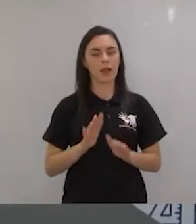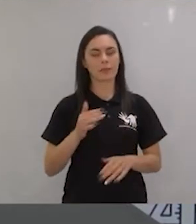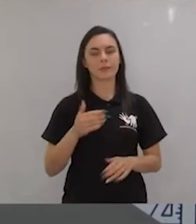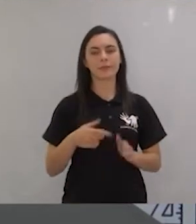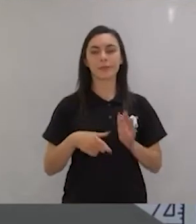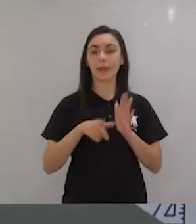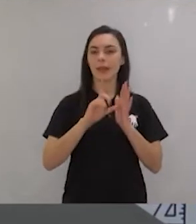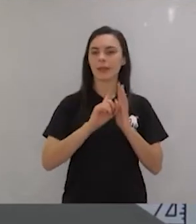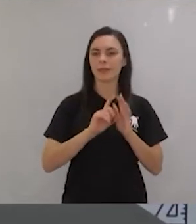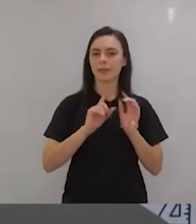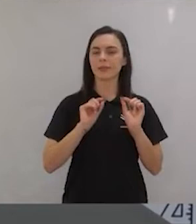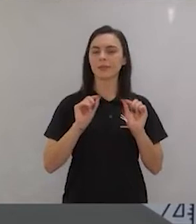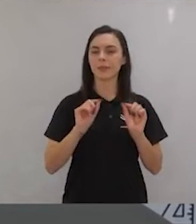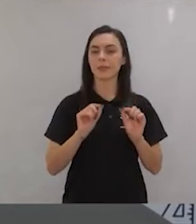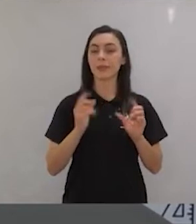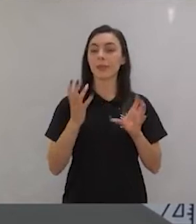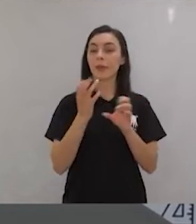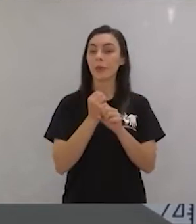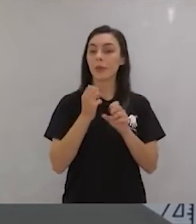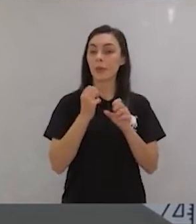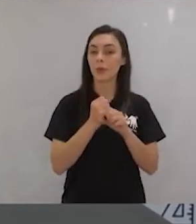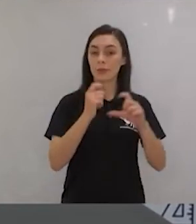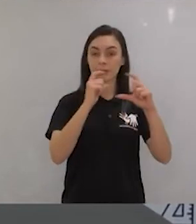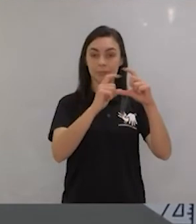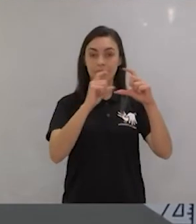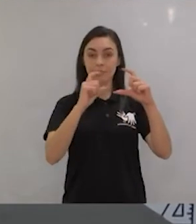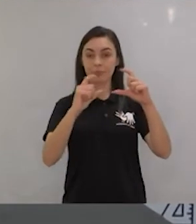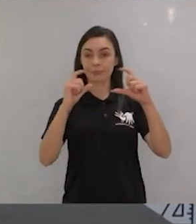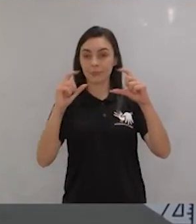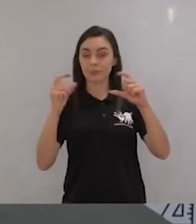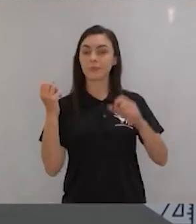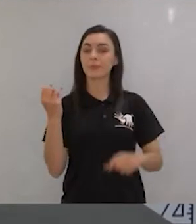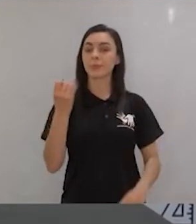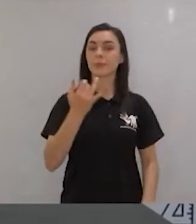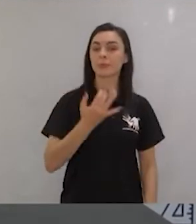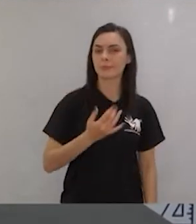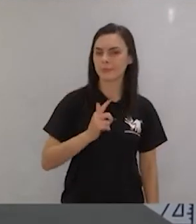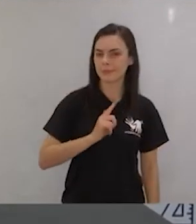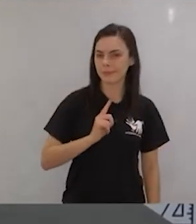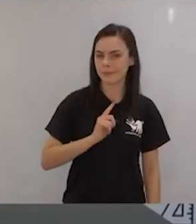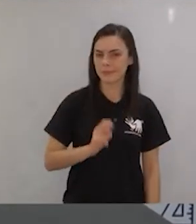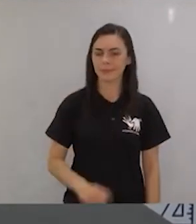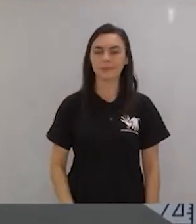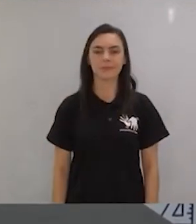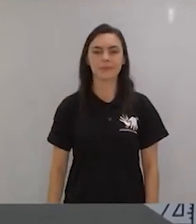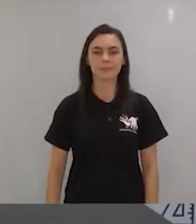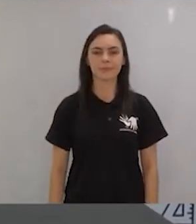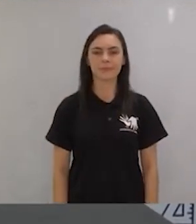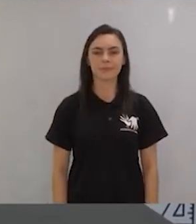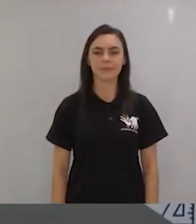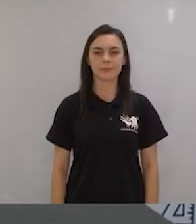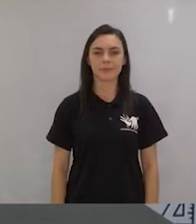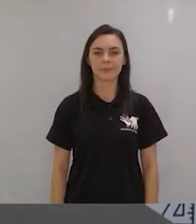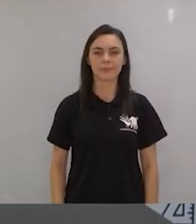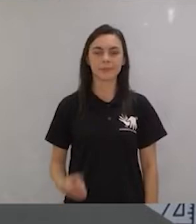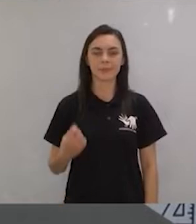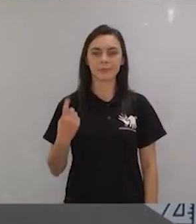Ah, antes que eu me esqueça, vamos contar quantos quadrinhos tem essa tirinha?